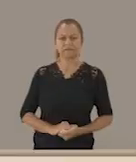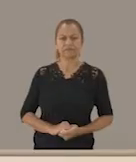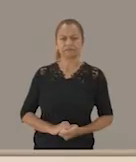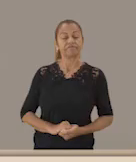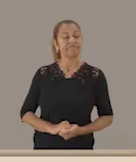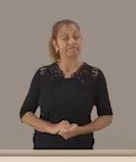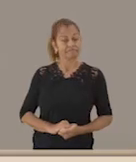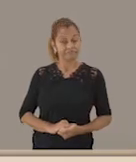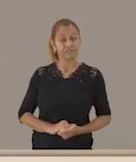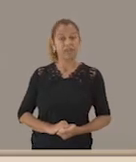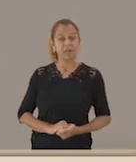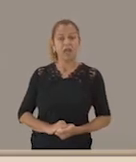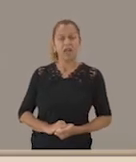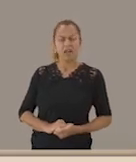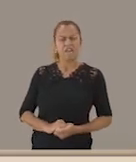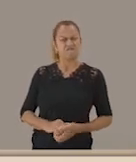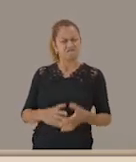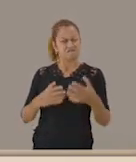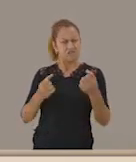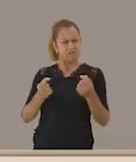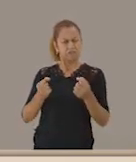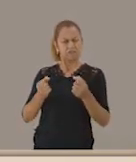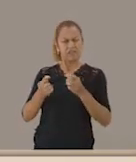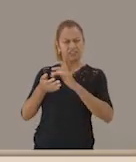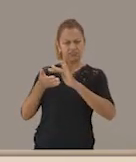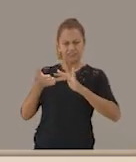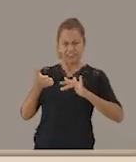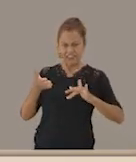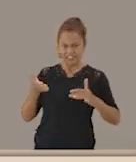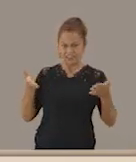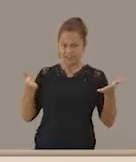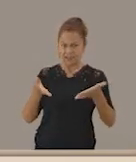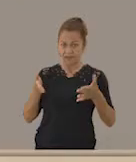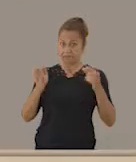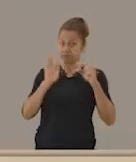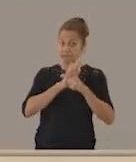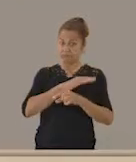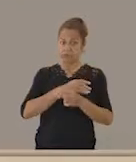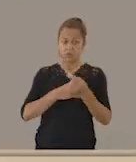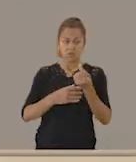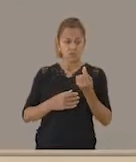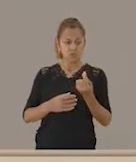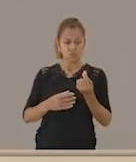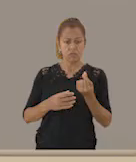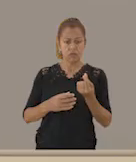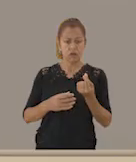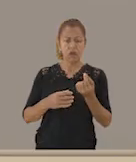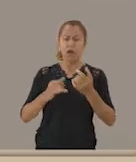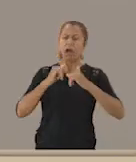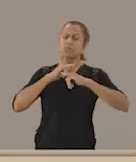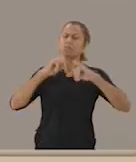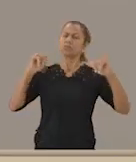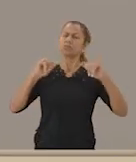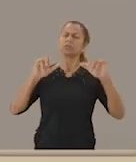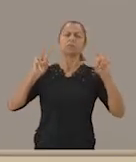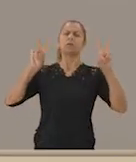Vamos fazer algumas atividades sobre o texto, então? Questão 1. Qual é o tema da notícia?